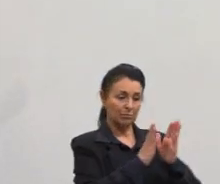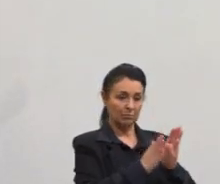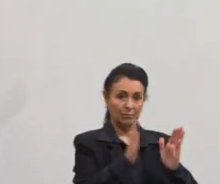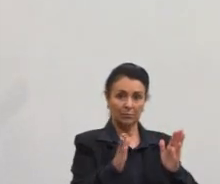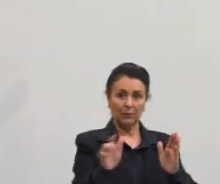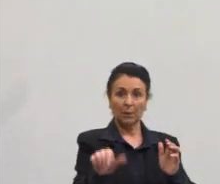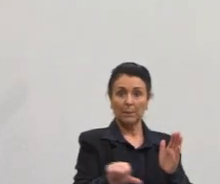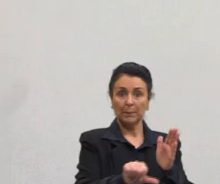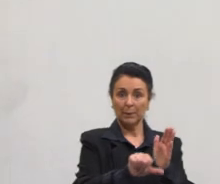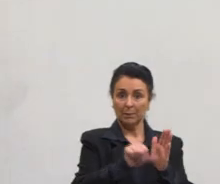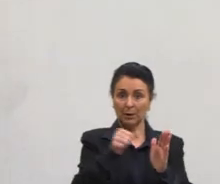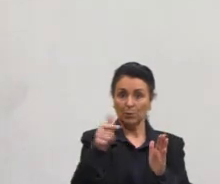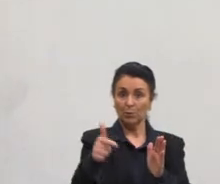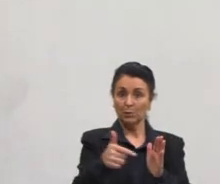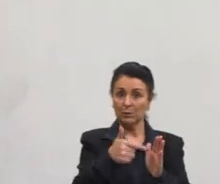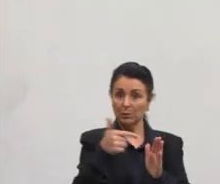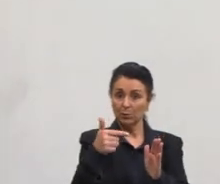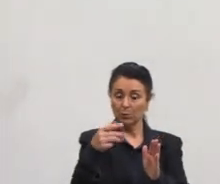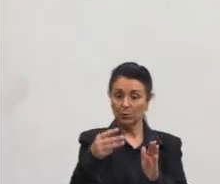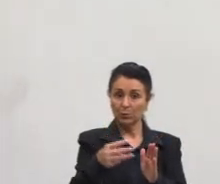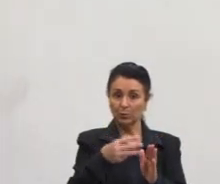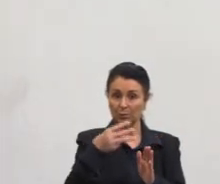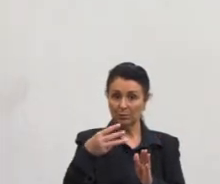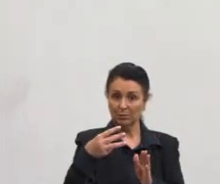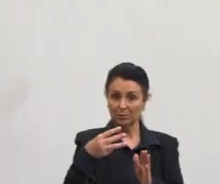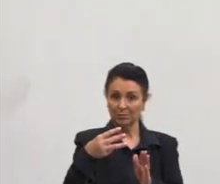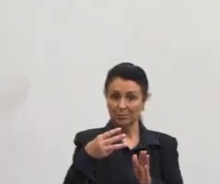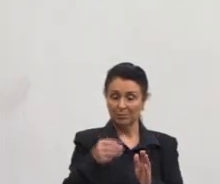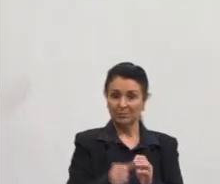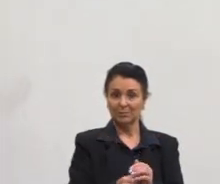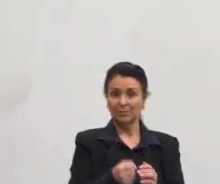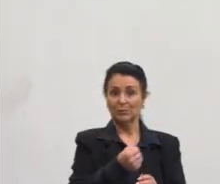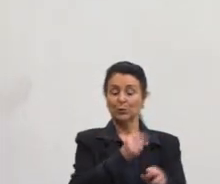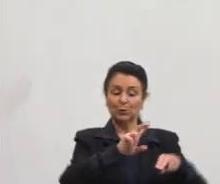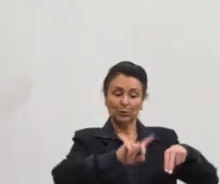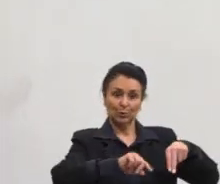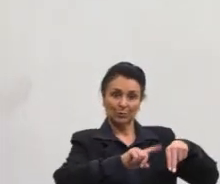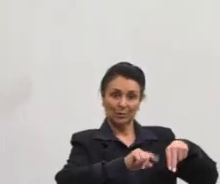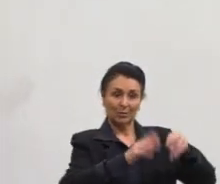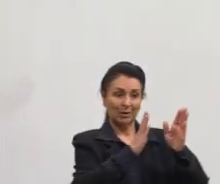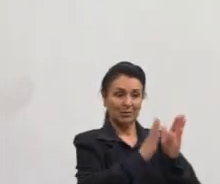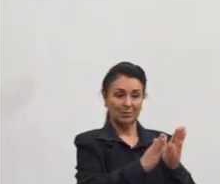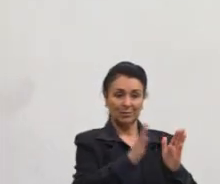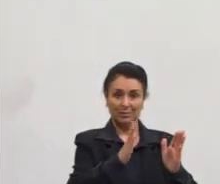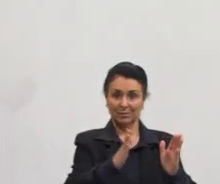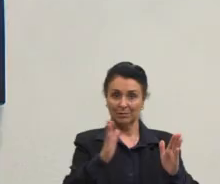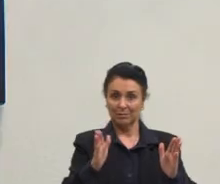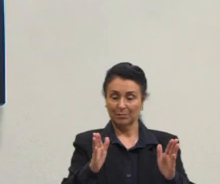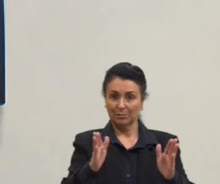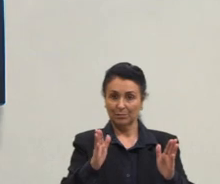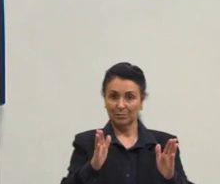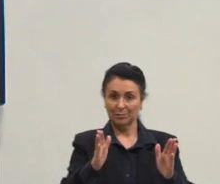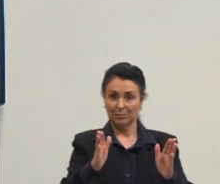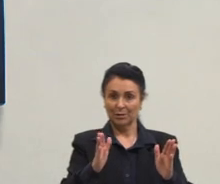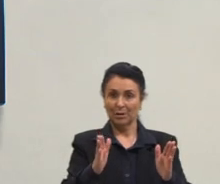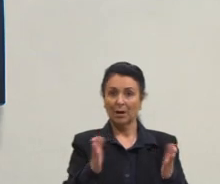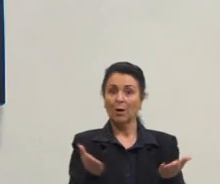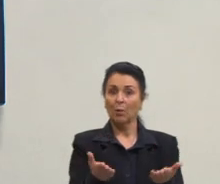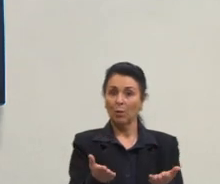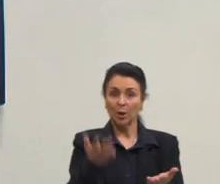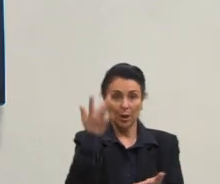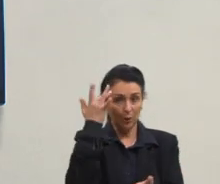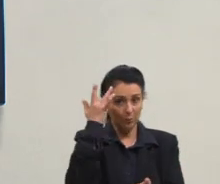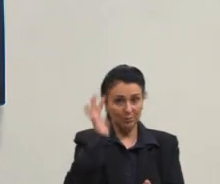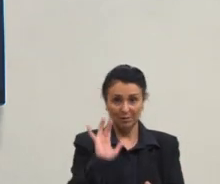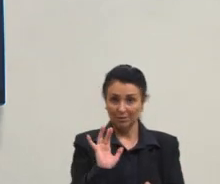o segundo e o terceiro três números naturais consecutivos não sei quais são eles e por isso eu